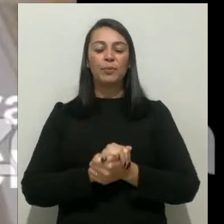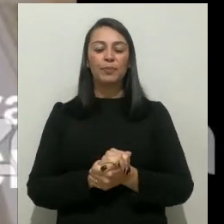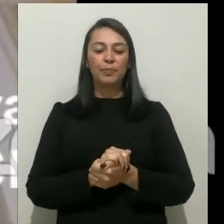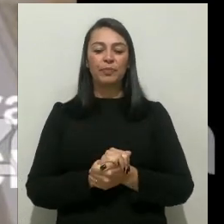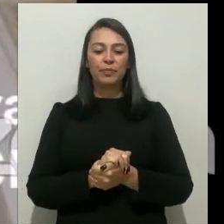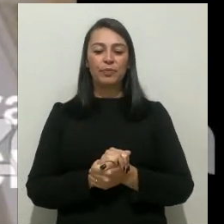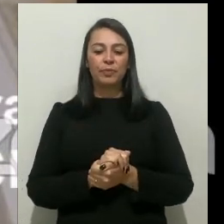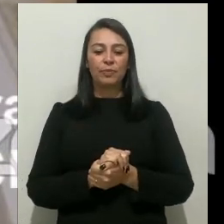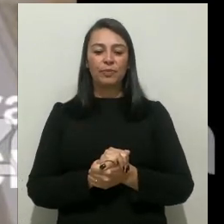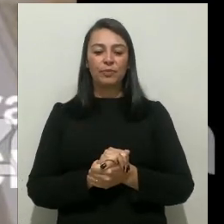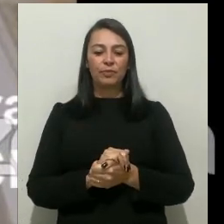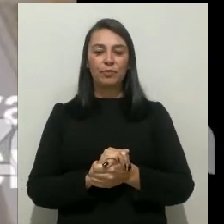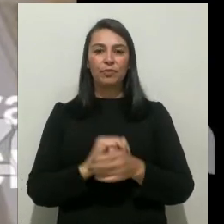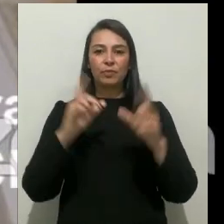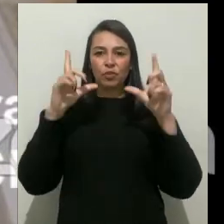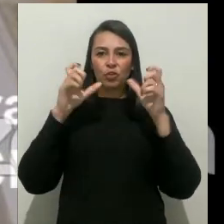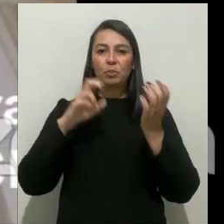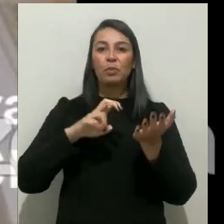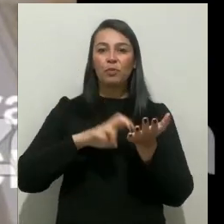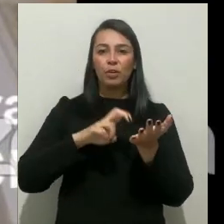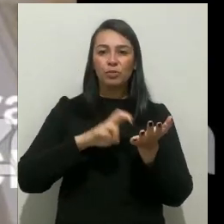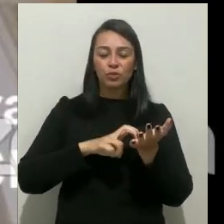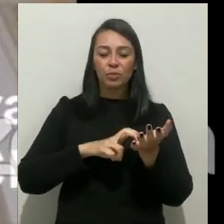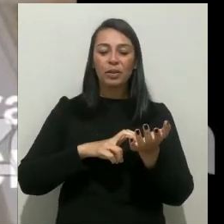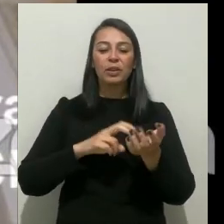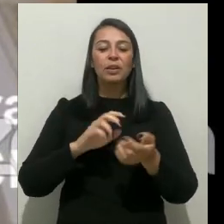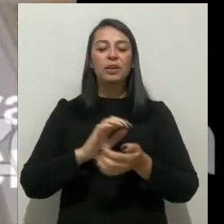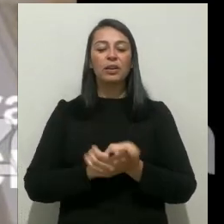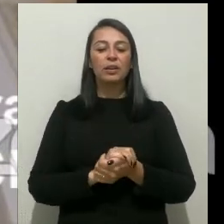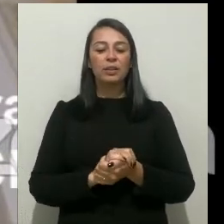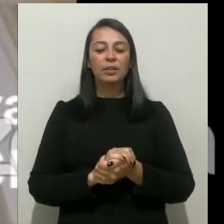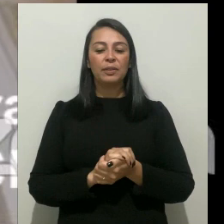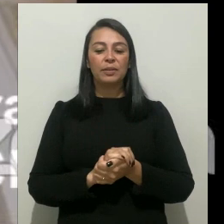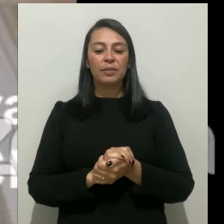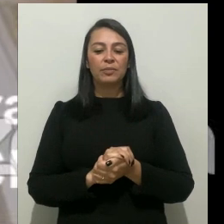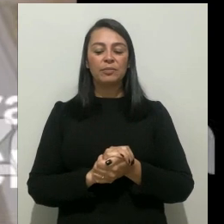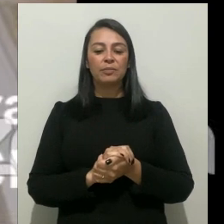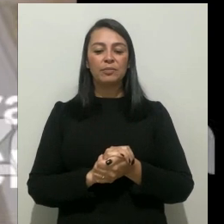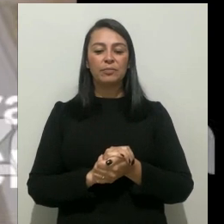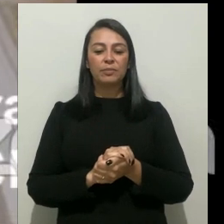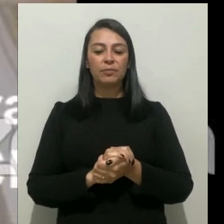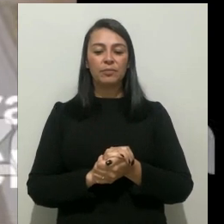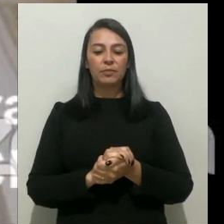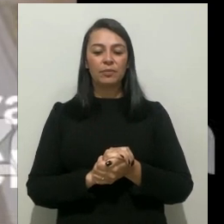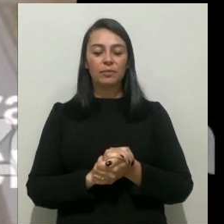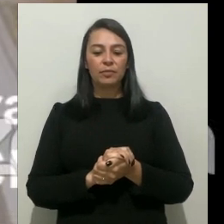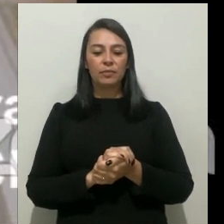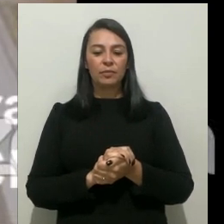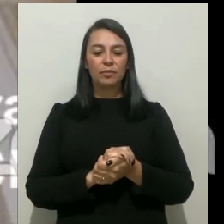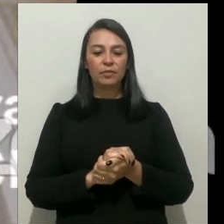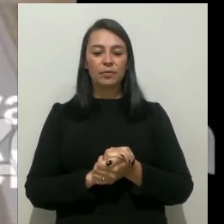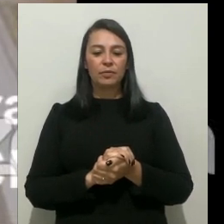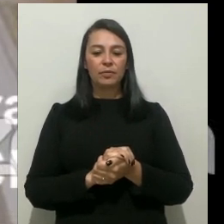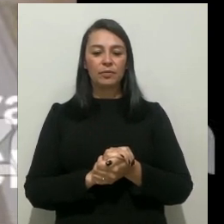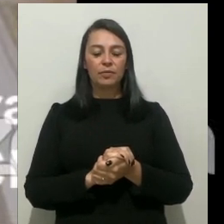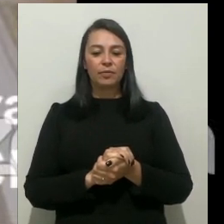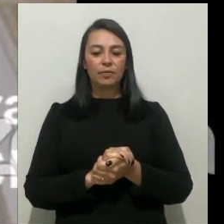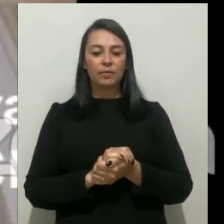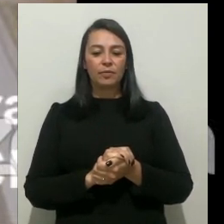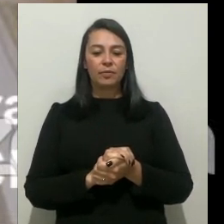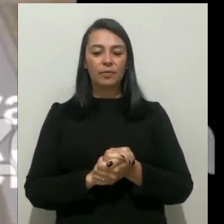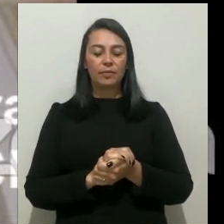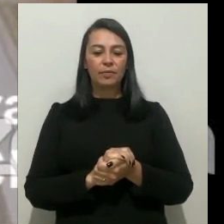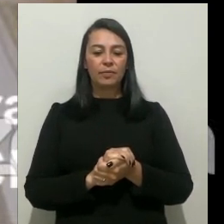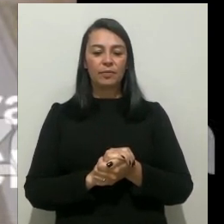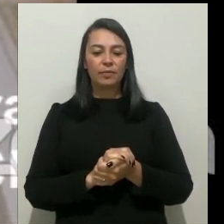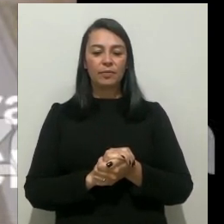uma foto de manhã, porque tem vitragem, né, do teto, lindo, e a gente quase não vê, porque normalmente vocês não veem à noite, né? A